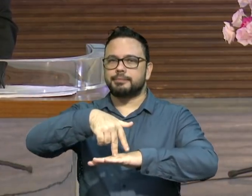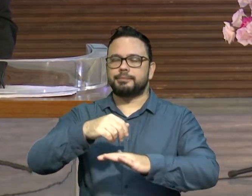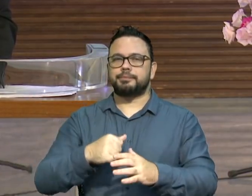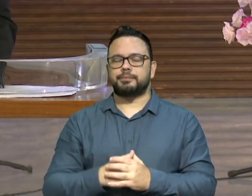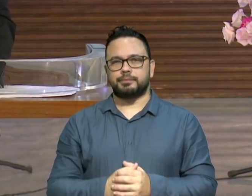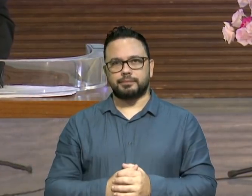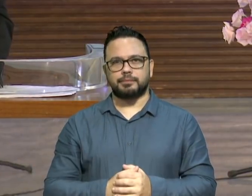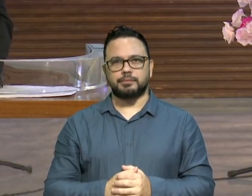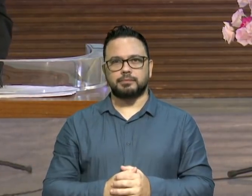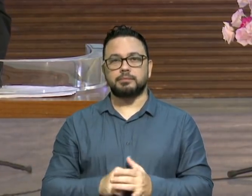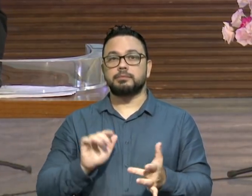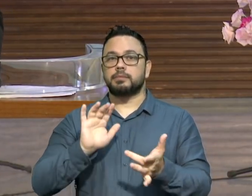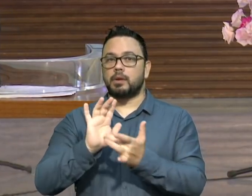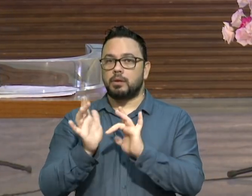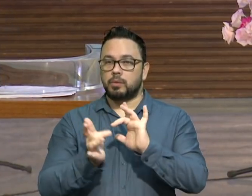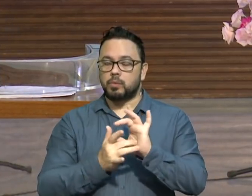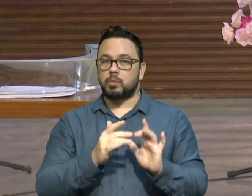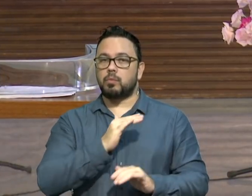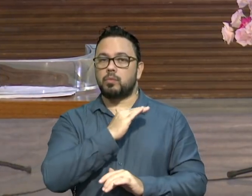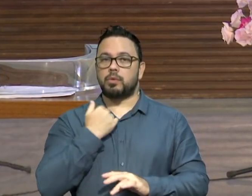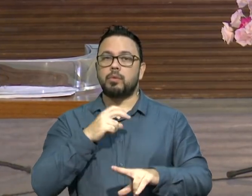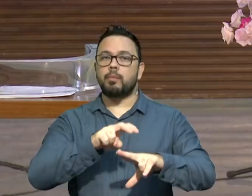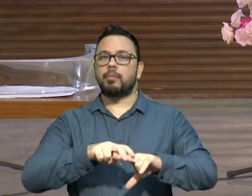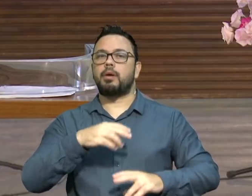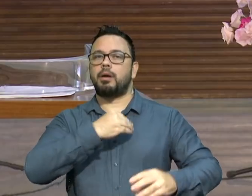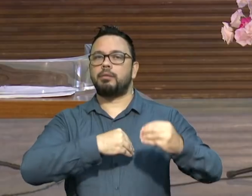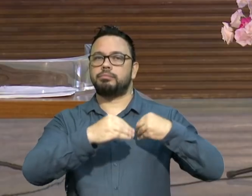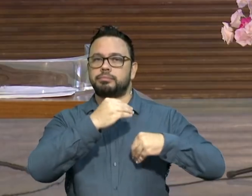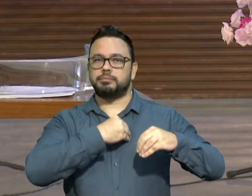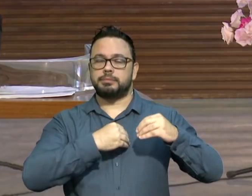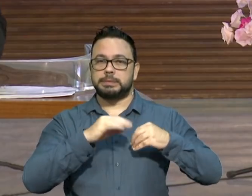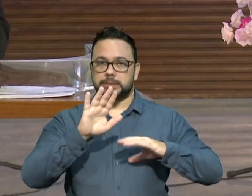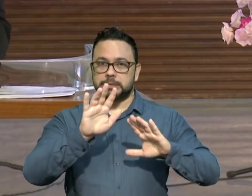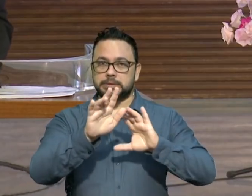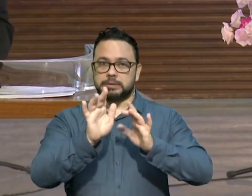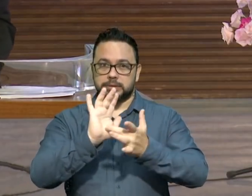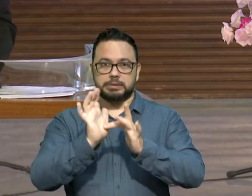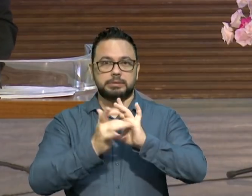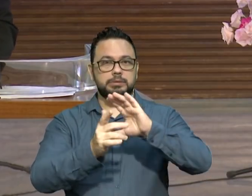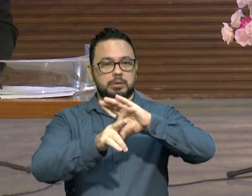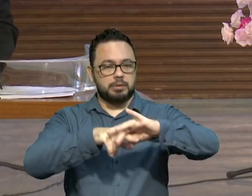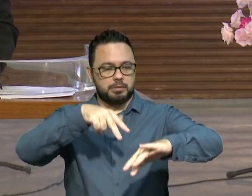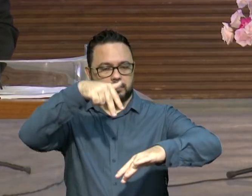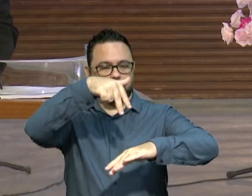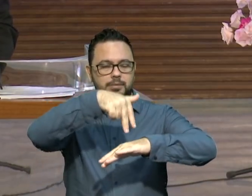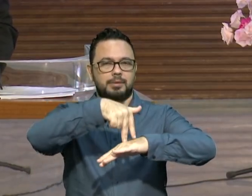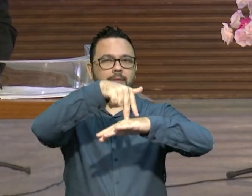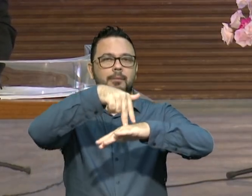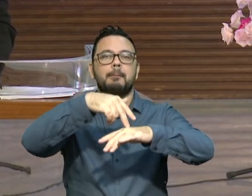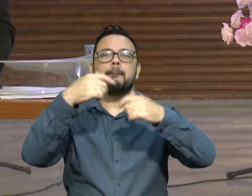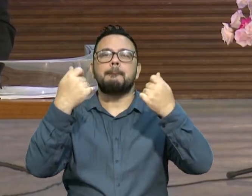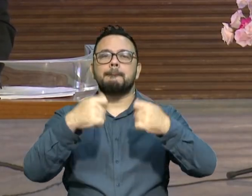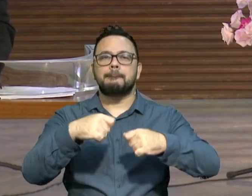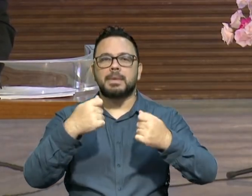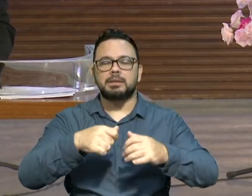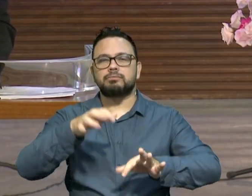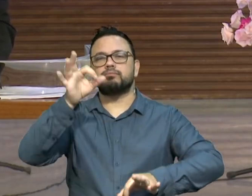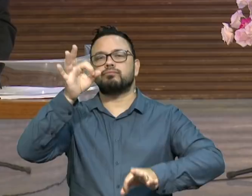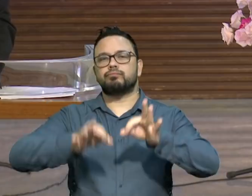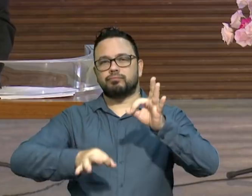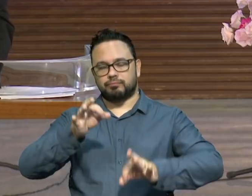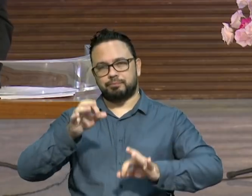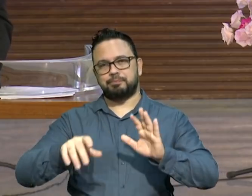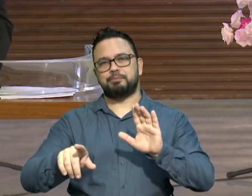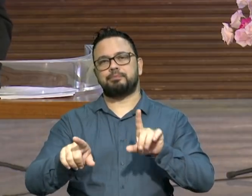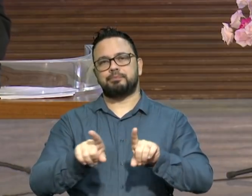a Jesus morreu pelos nossos pecados e ressuscitou por causa da nossa justificação diz Paulo em